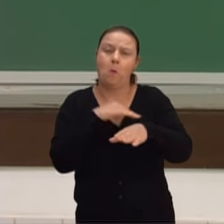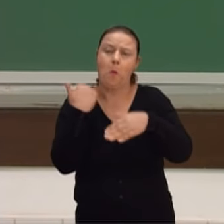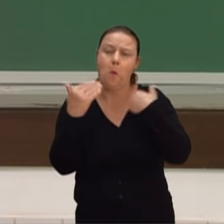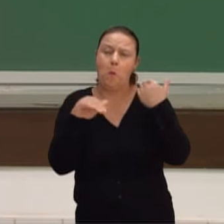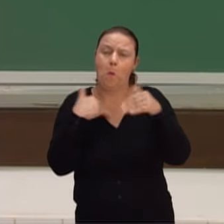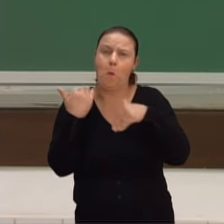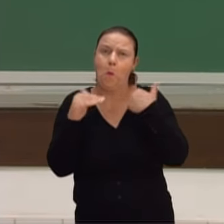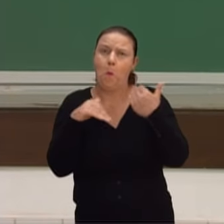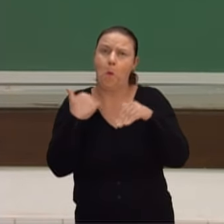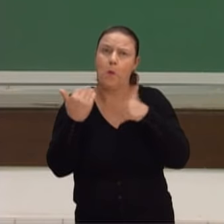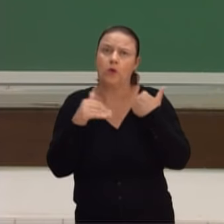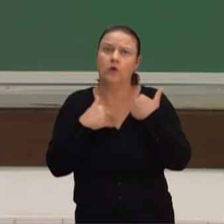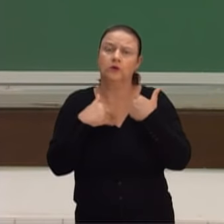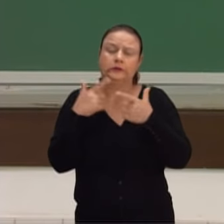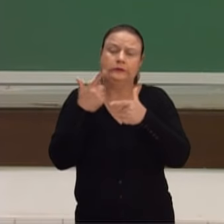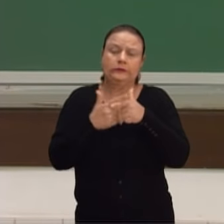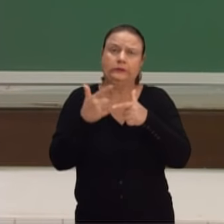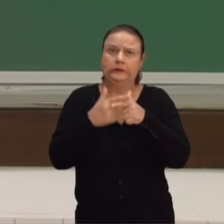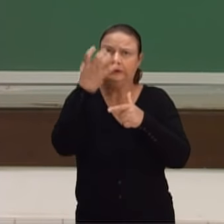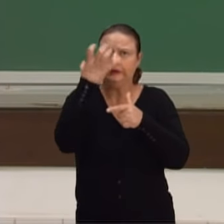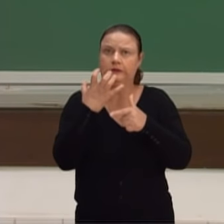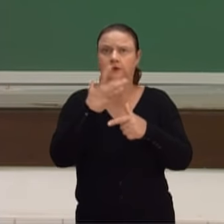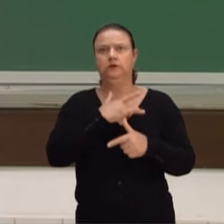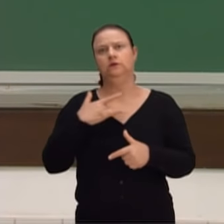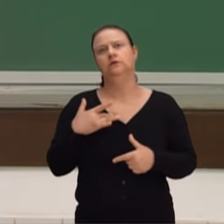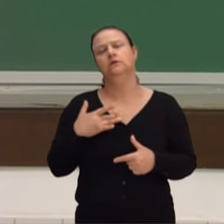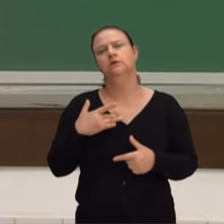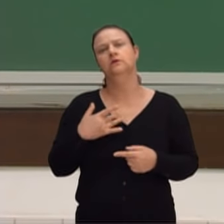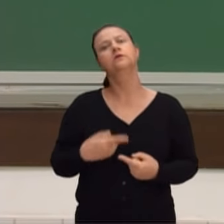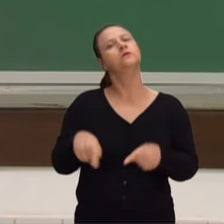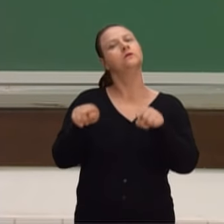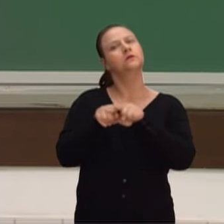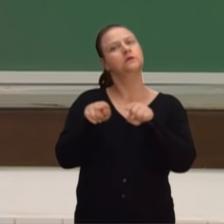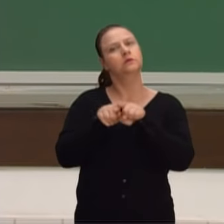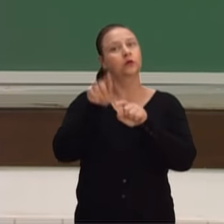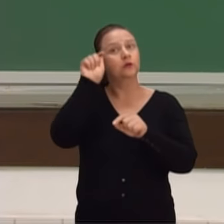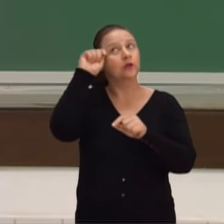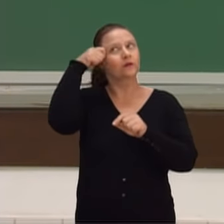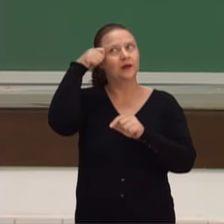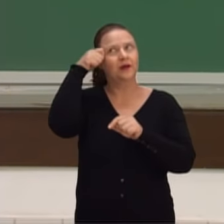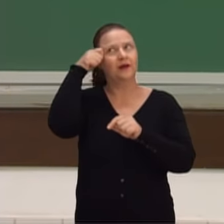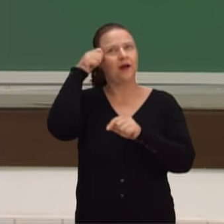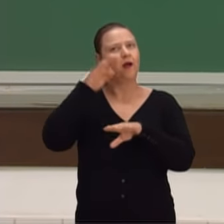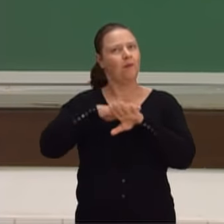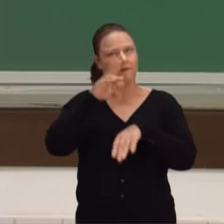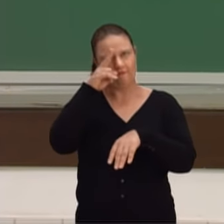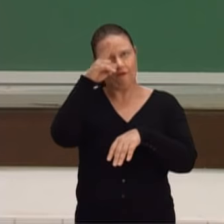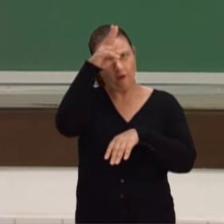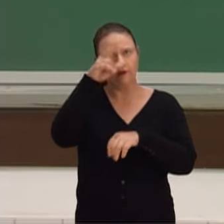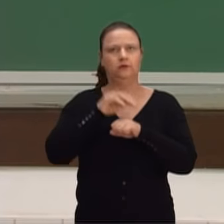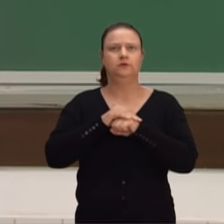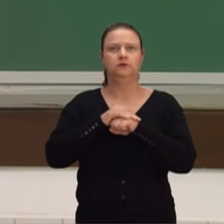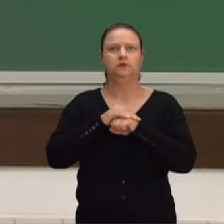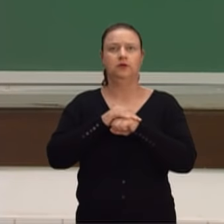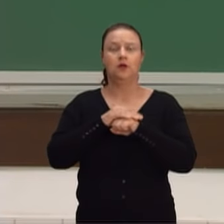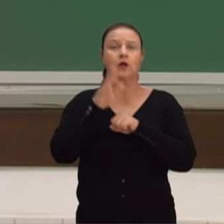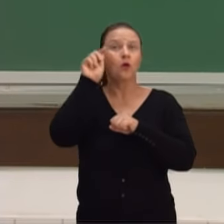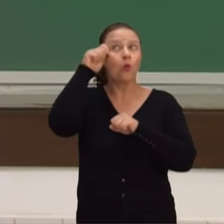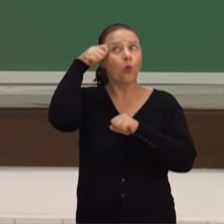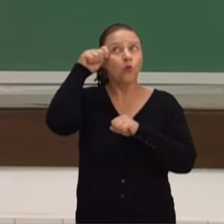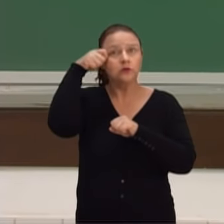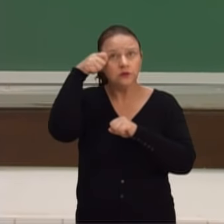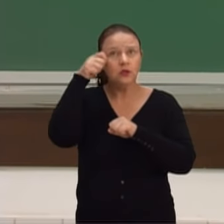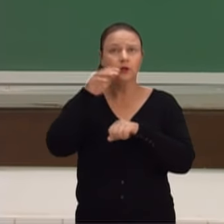As epidemias. Domínio de certas técnicas pelos africanos. Os africanos já estavam acostumados